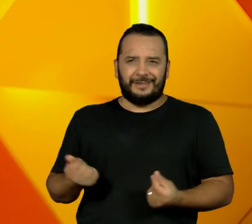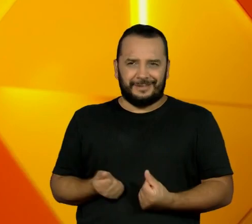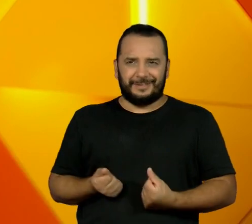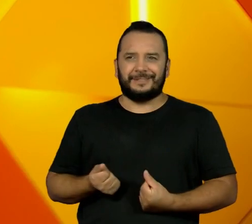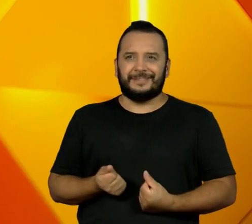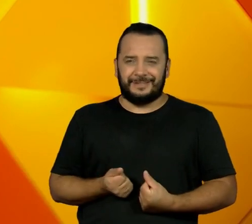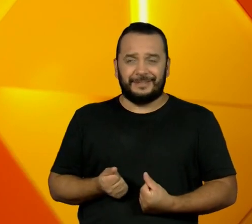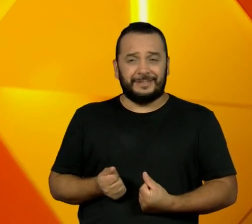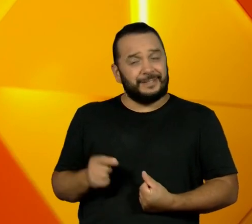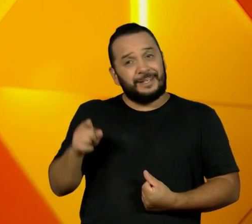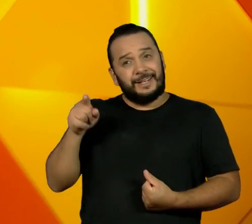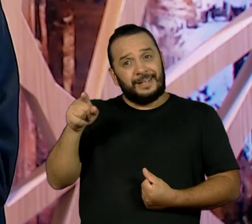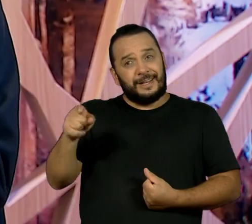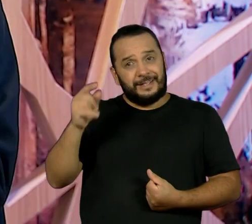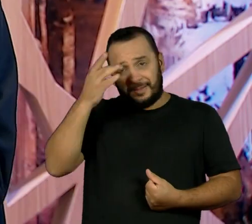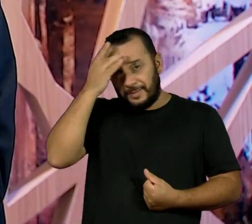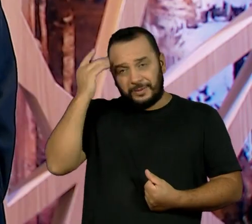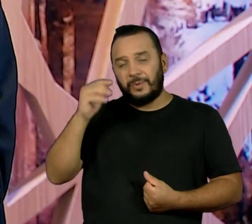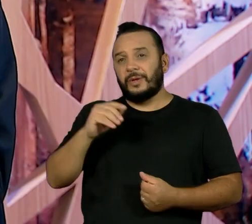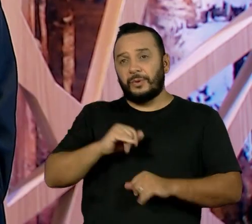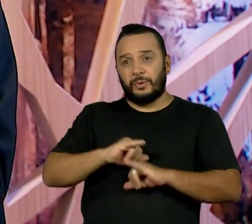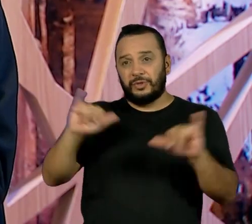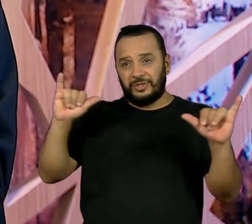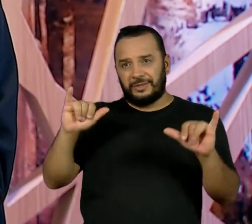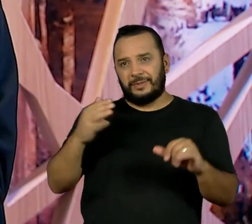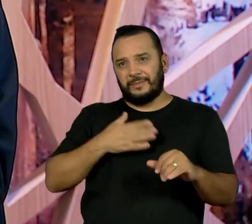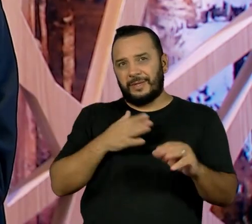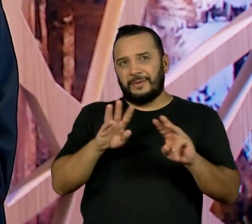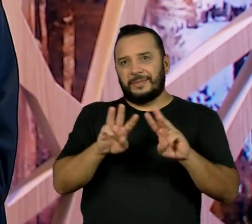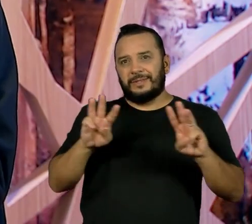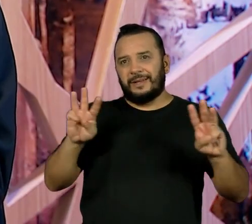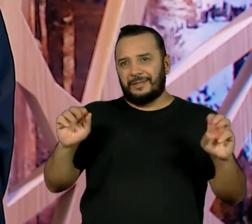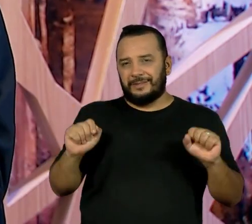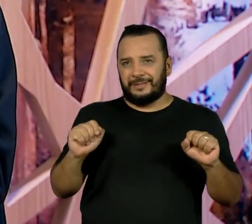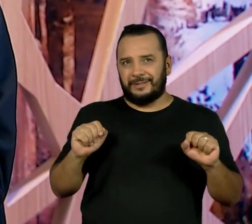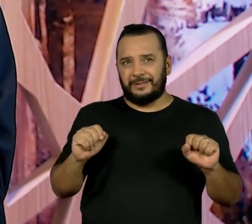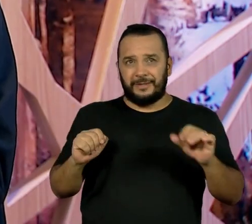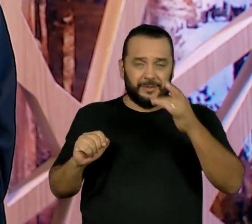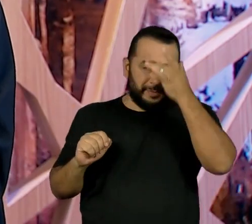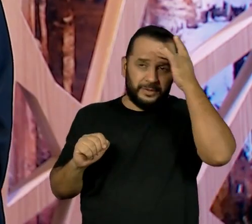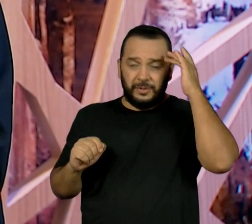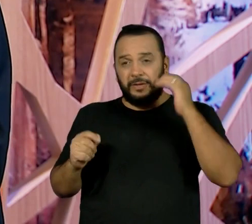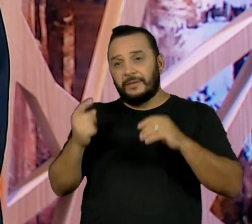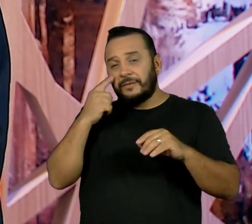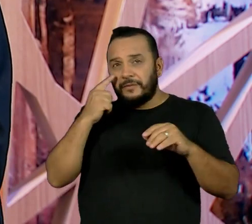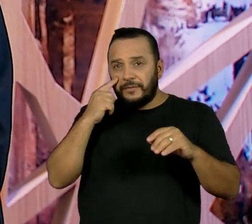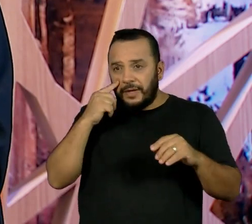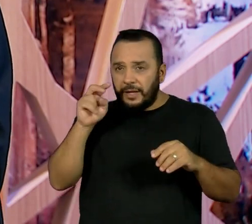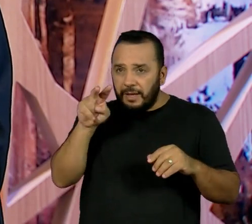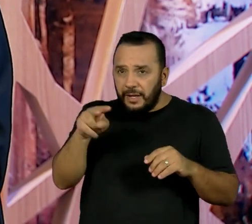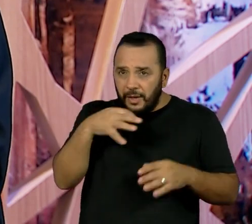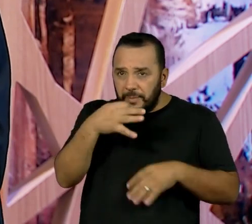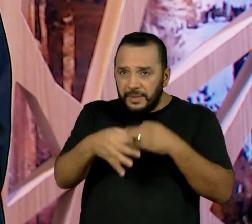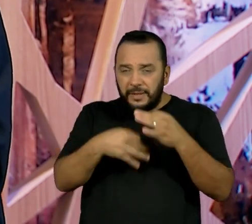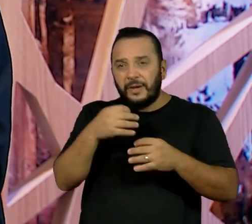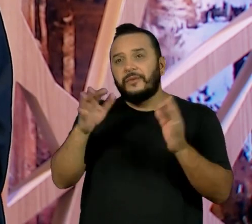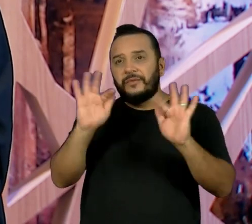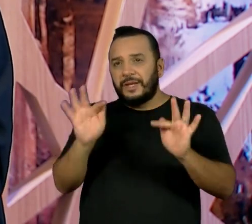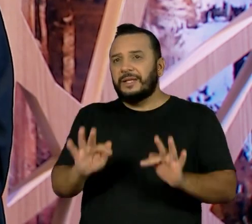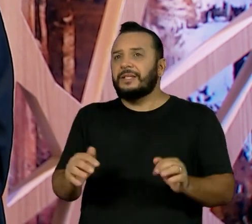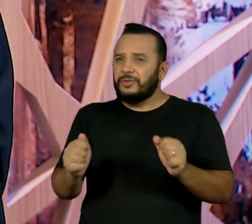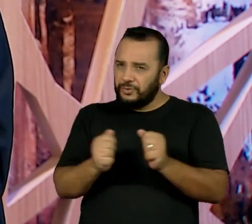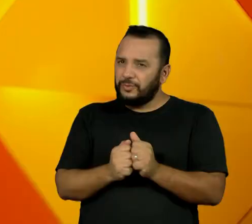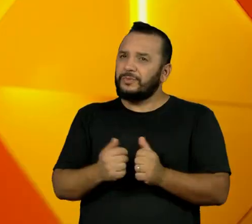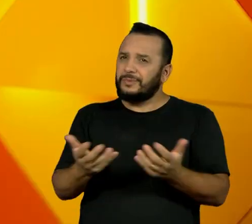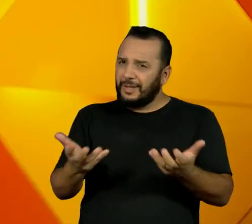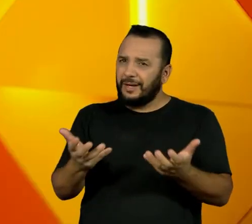não quero que essa pessoa que está sendo notícia aqui no meu site seja uma pessoa que vai olhar os comentários e não vai ficar feliz com isso, Eu quero celebrar junto com